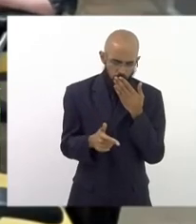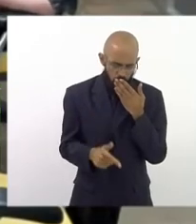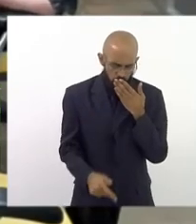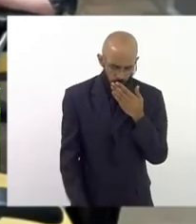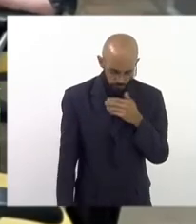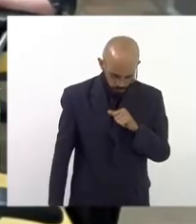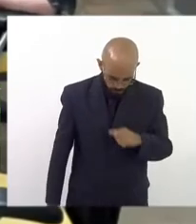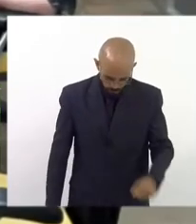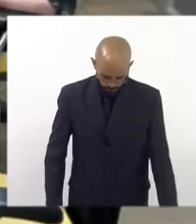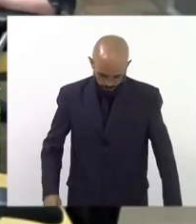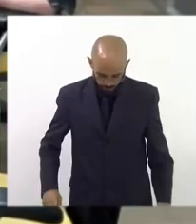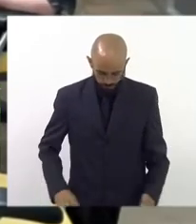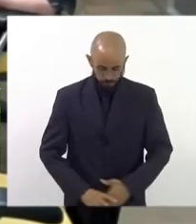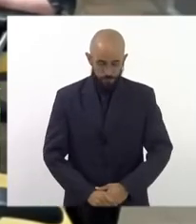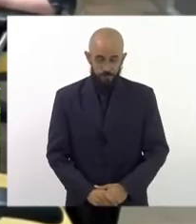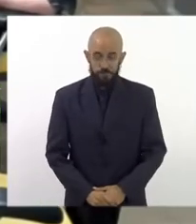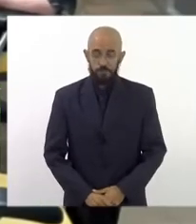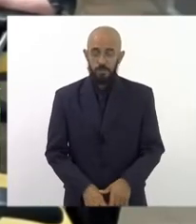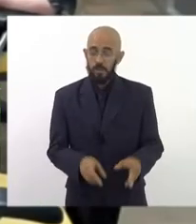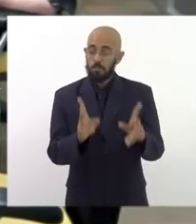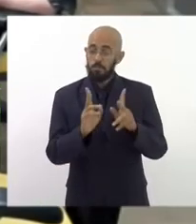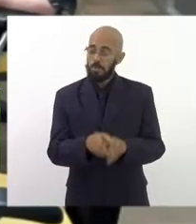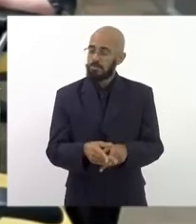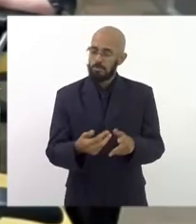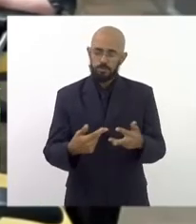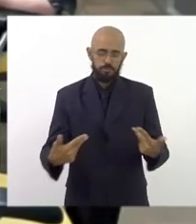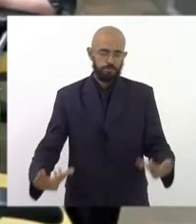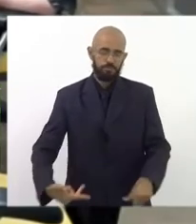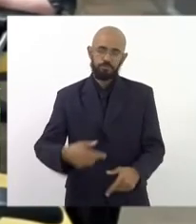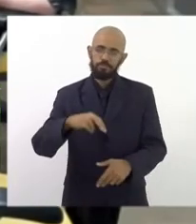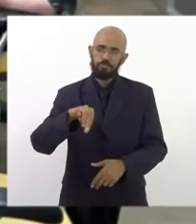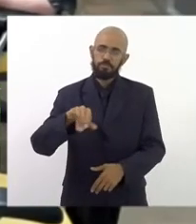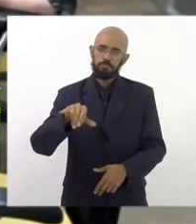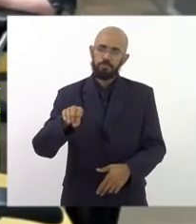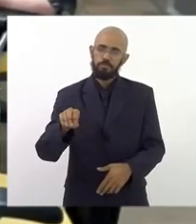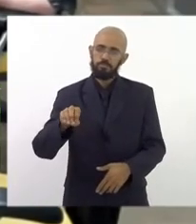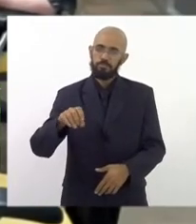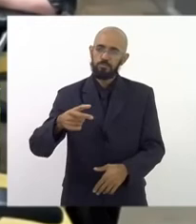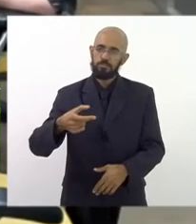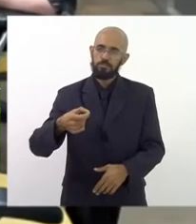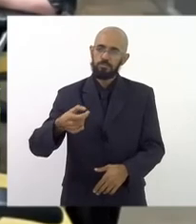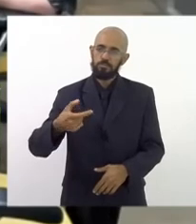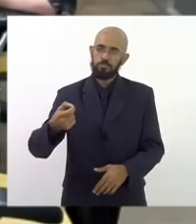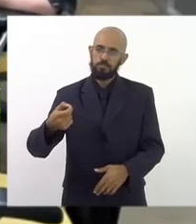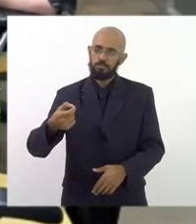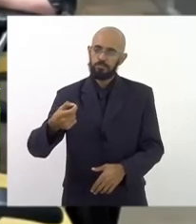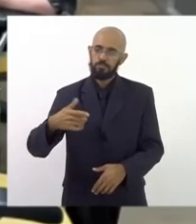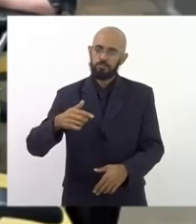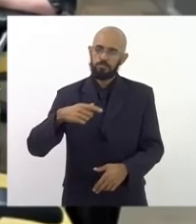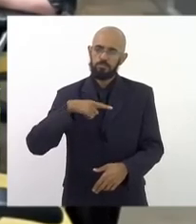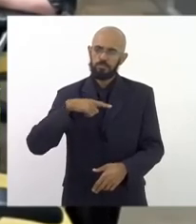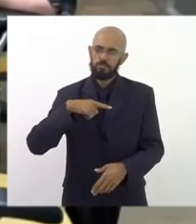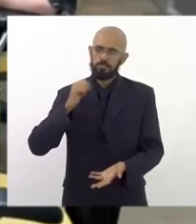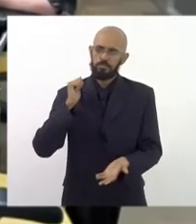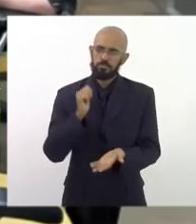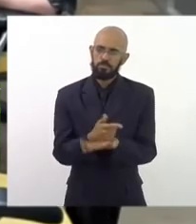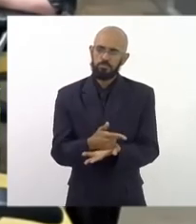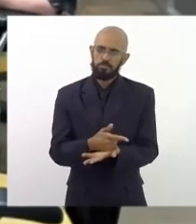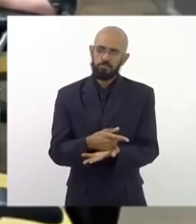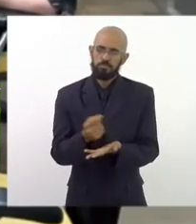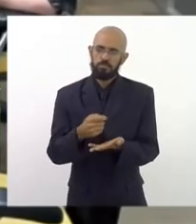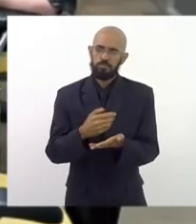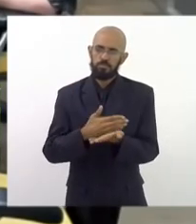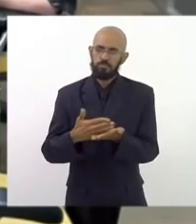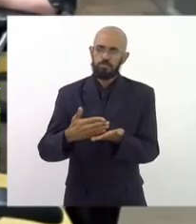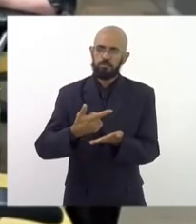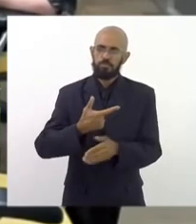Isso. Foi suspenso. Que é a mesma coisa de maio de 20, vai até o final. Aí teve aquele pagamentozinho lá no início de